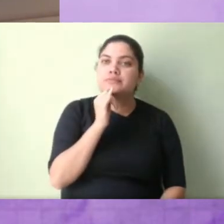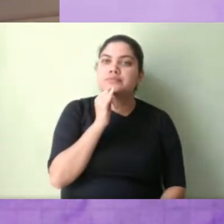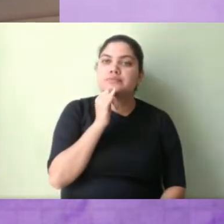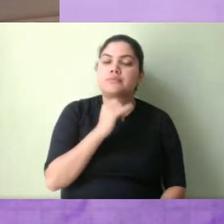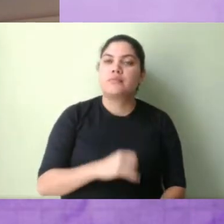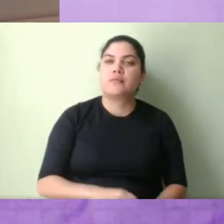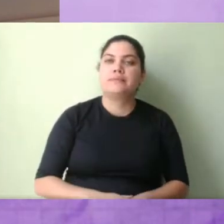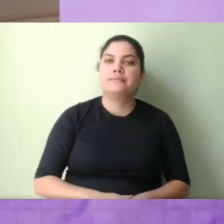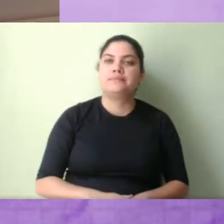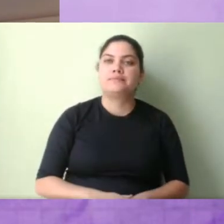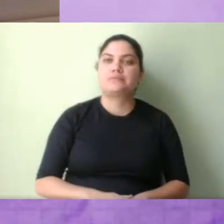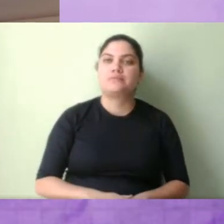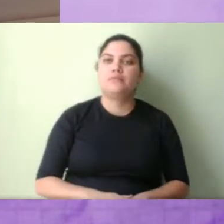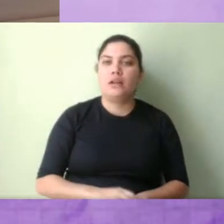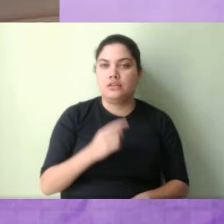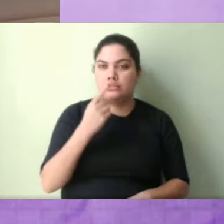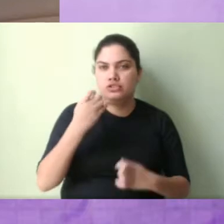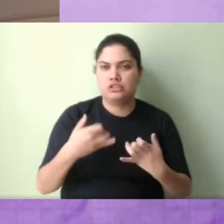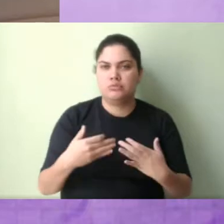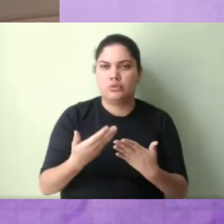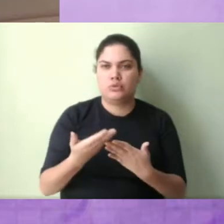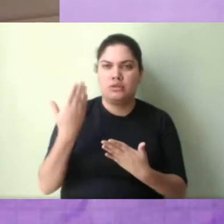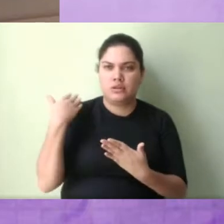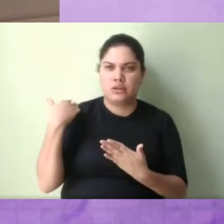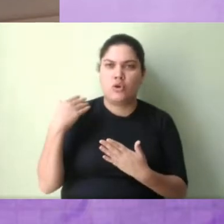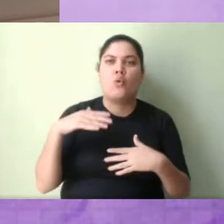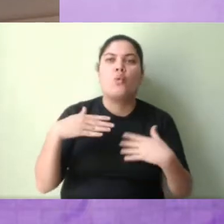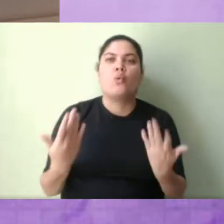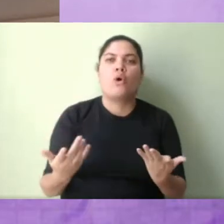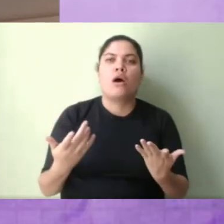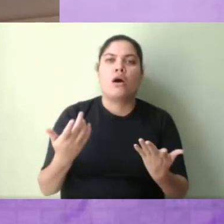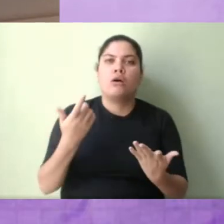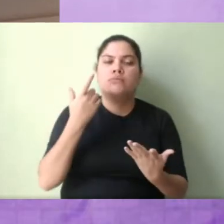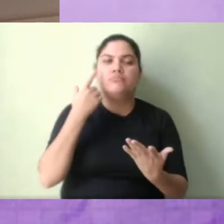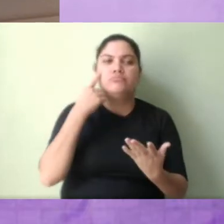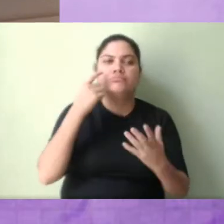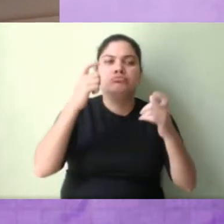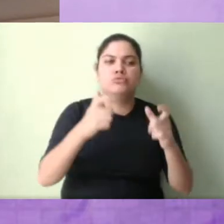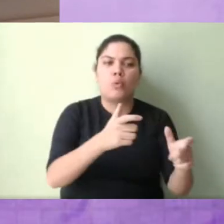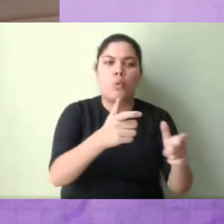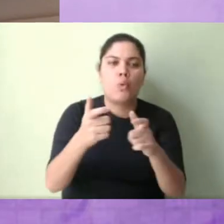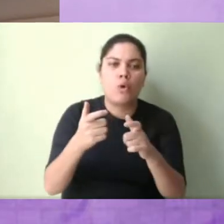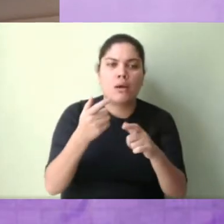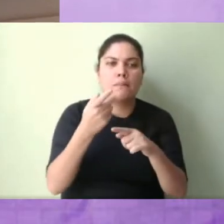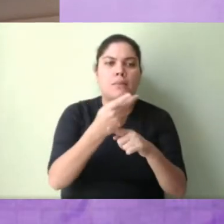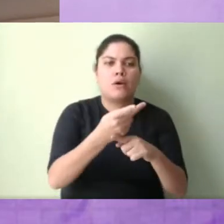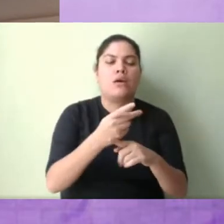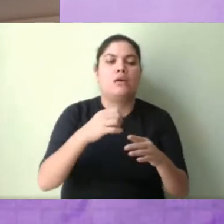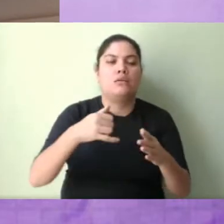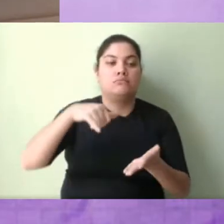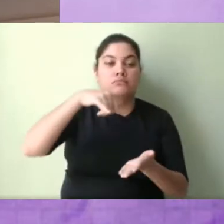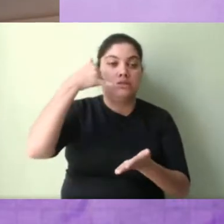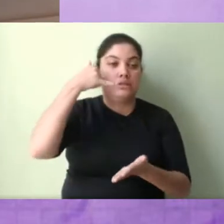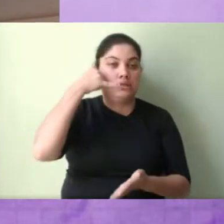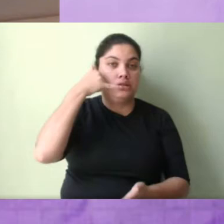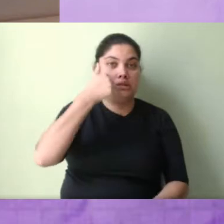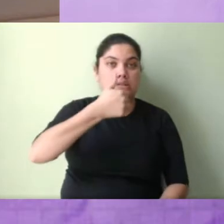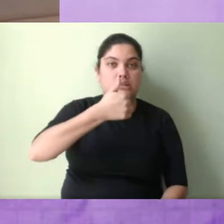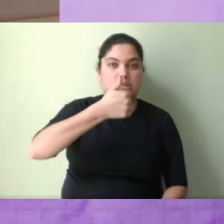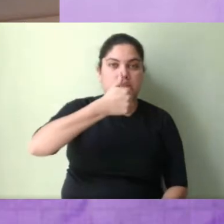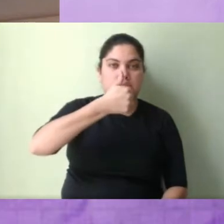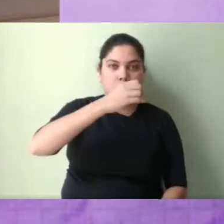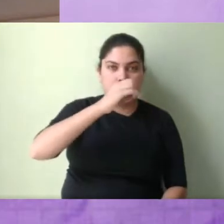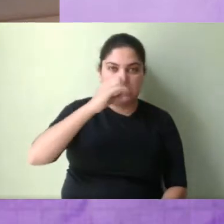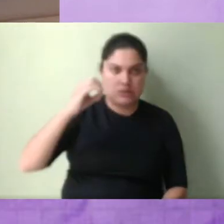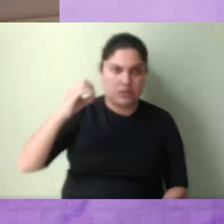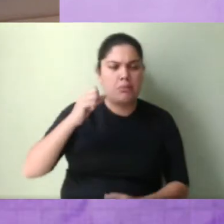levar para frente. Isso não precisa ser verdade, né? As pessoas têm, por exemplo, a gente comentou anteriormente, né?